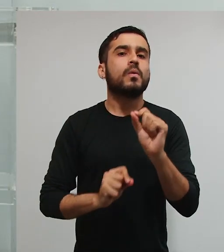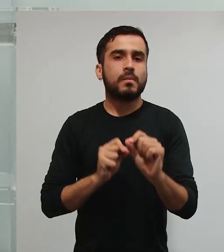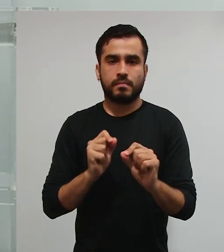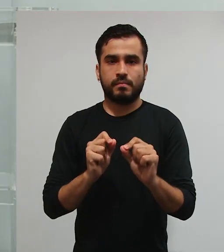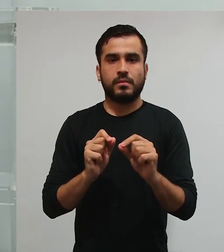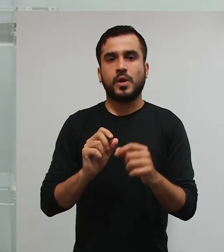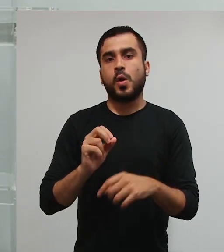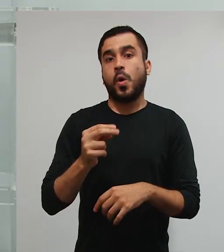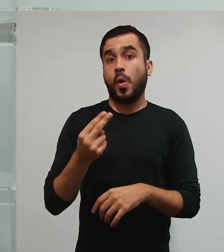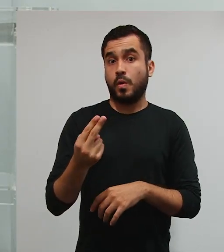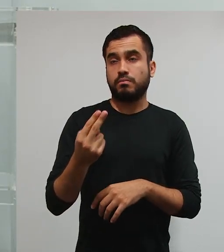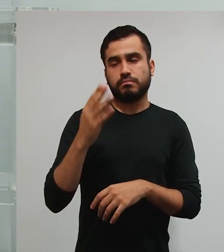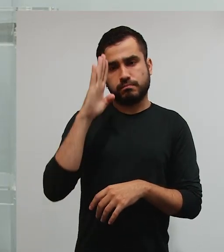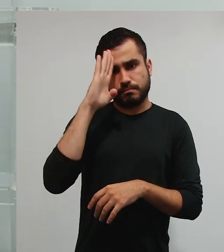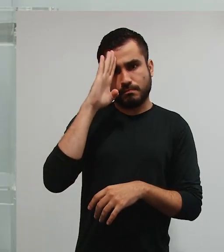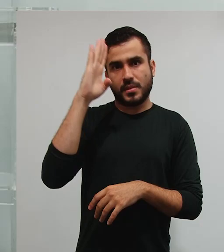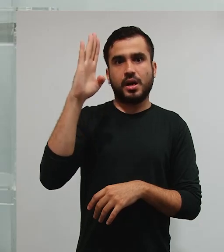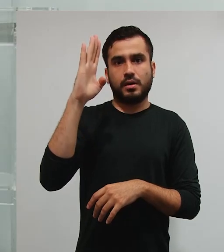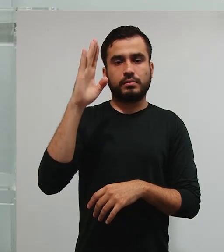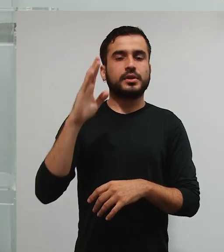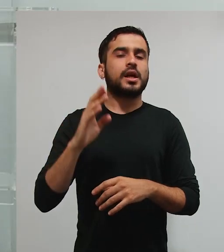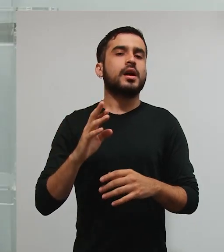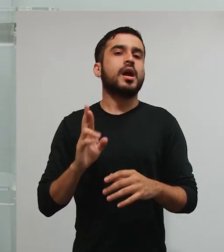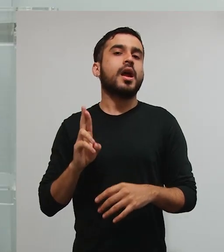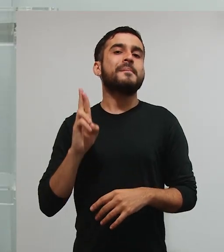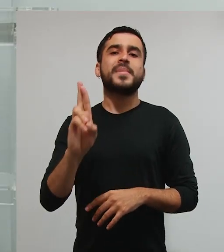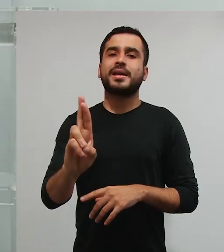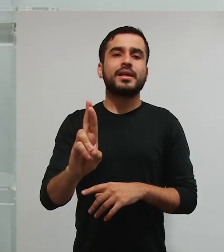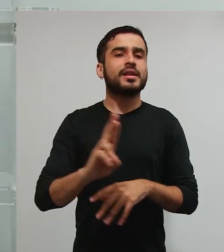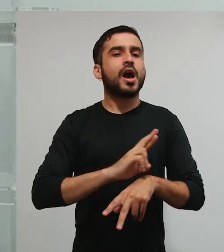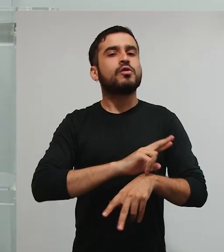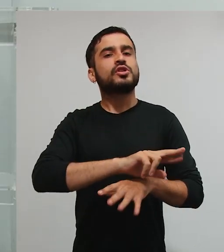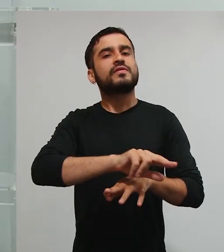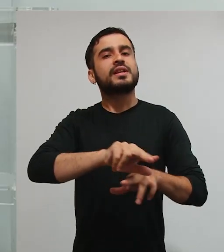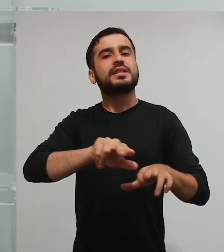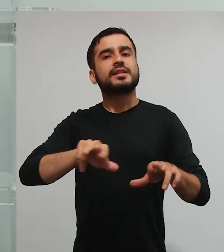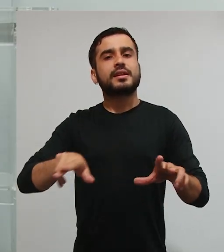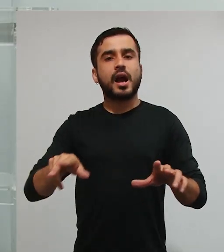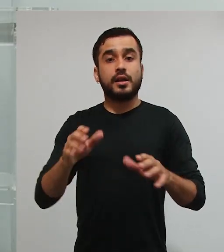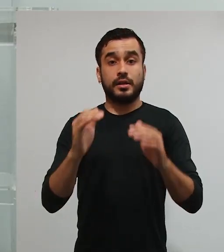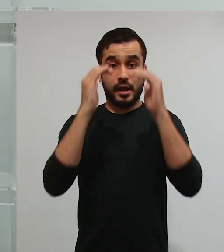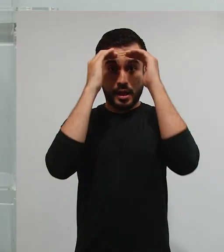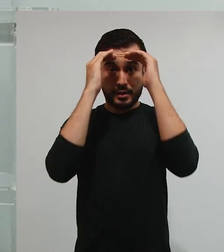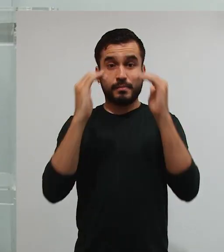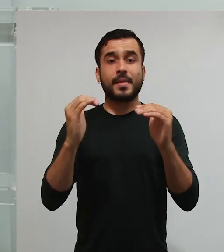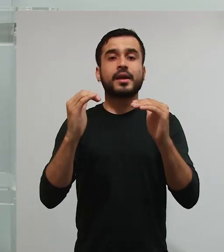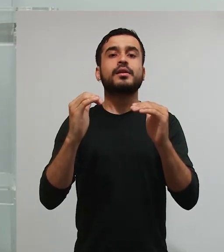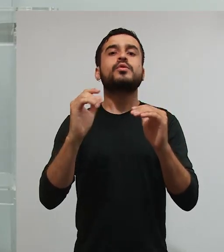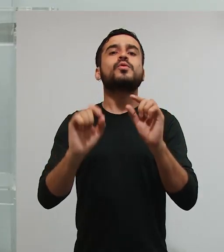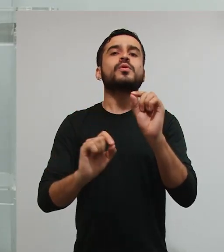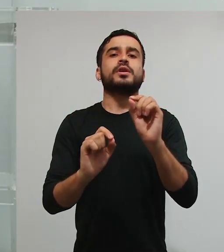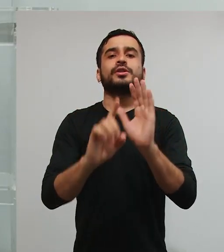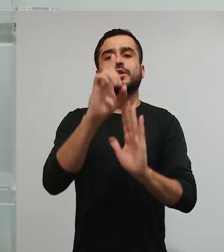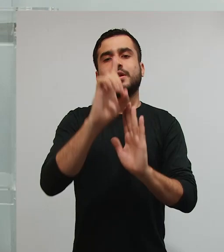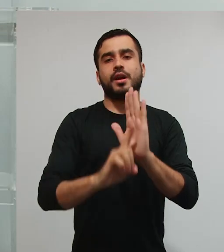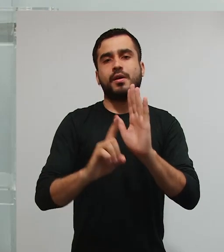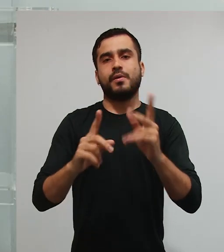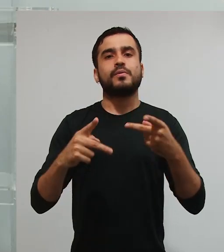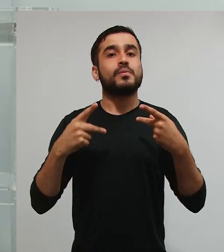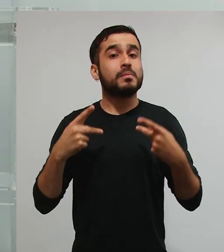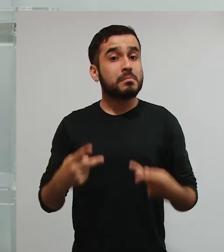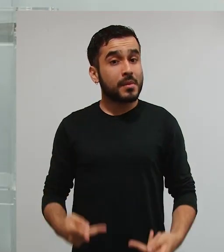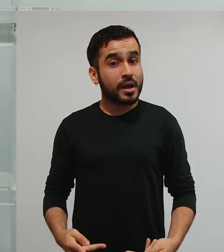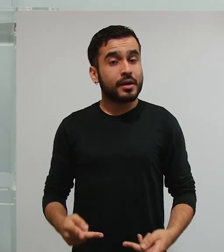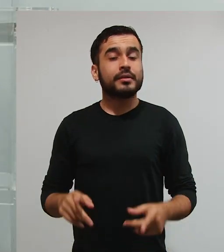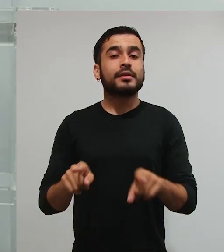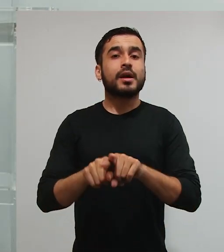ou primem pela representação, pela diversidade, pela interculturalidade, pelo respeito aos direitos humanos, né,